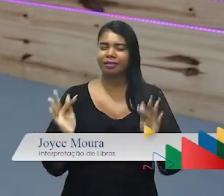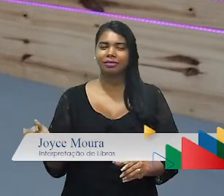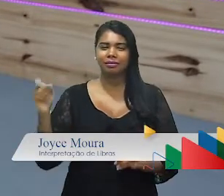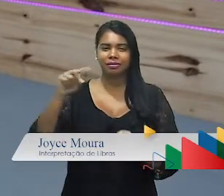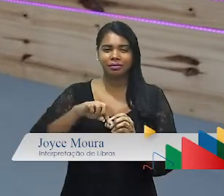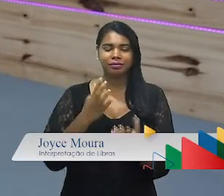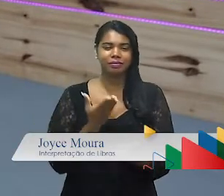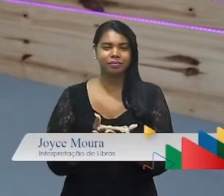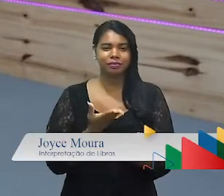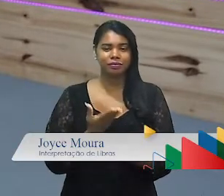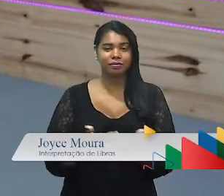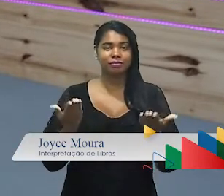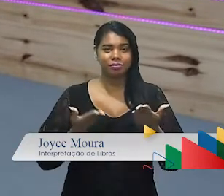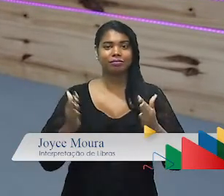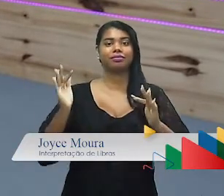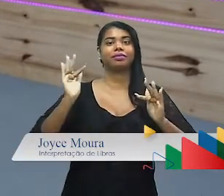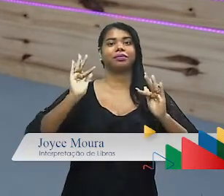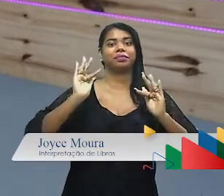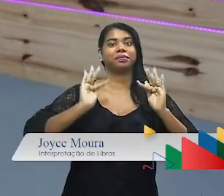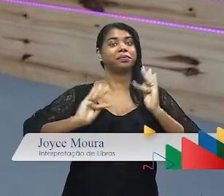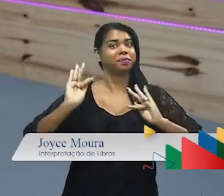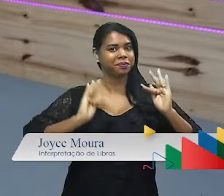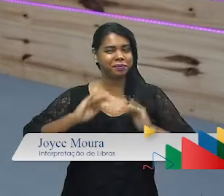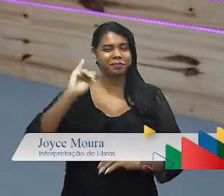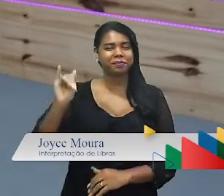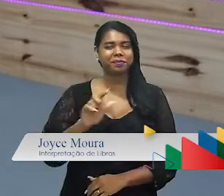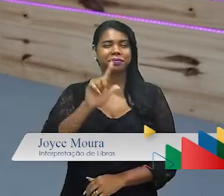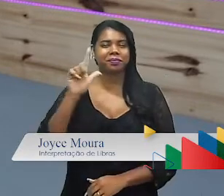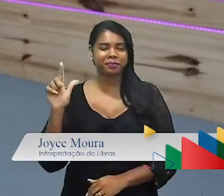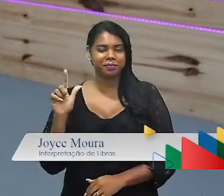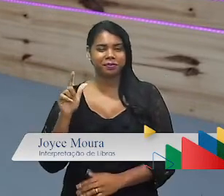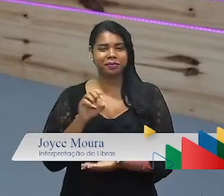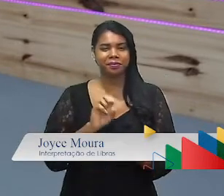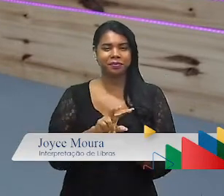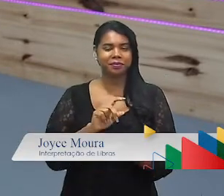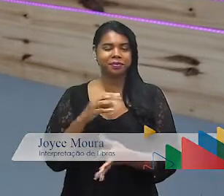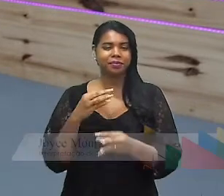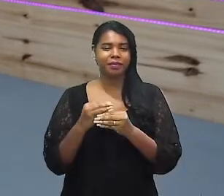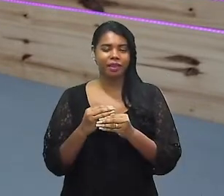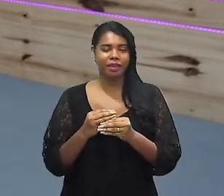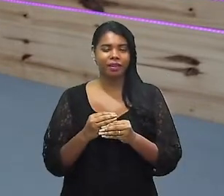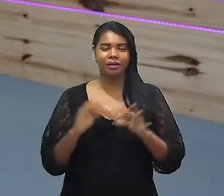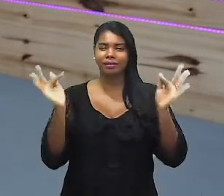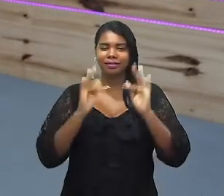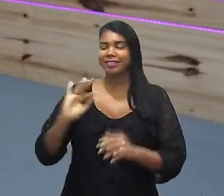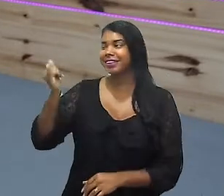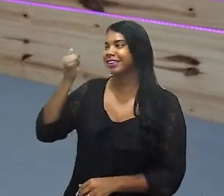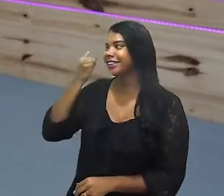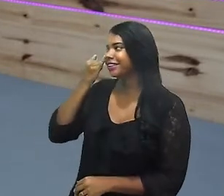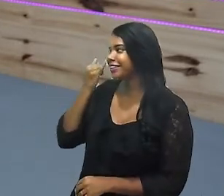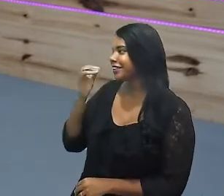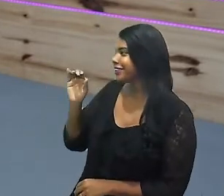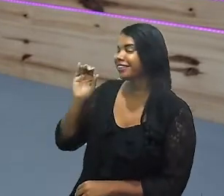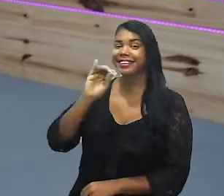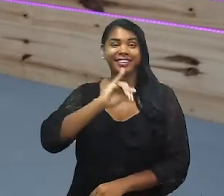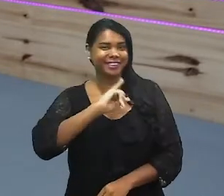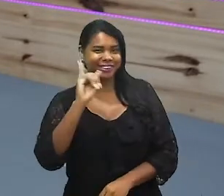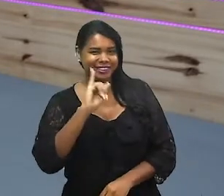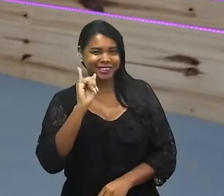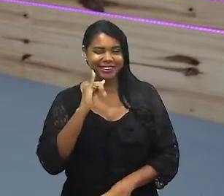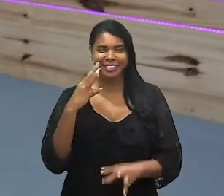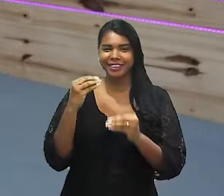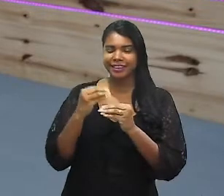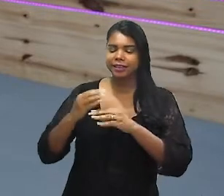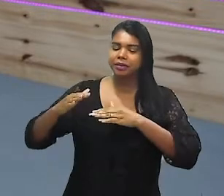retorno agora depois do recesso de julho ao EducaPE. Estou muito animada, estou aqui com Joyce, que é a intérprete de hoje, e a